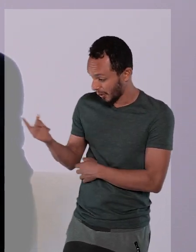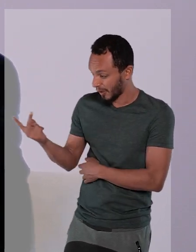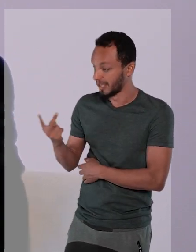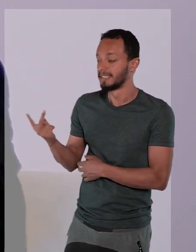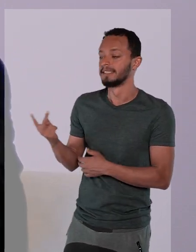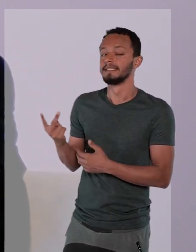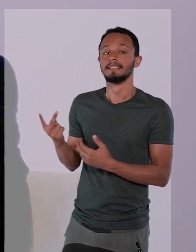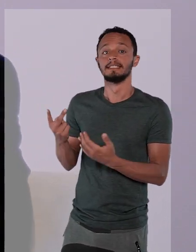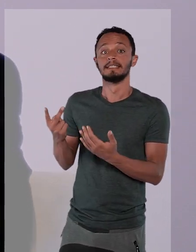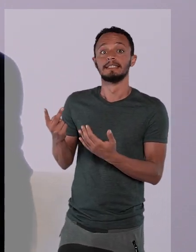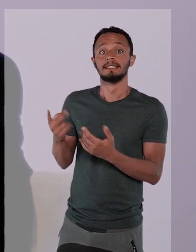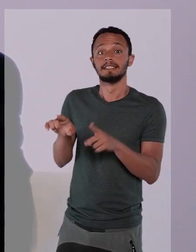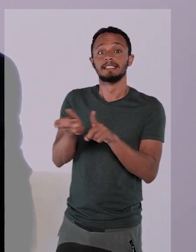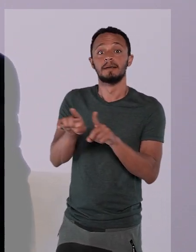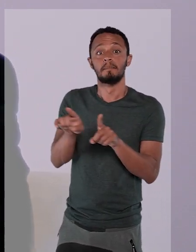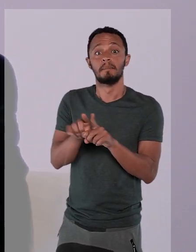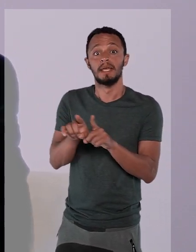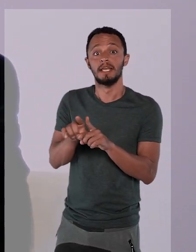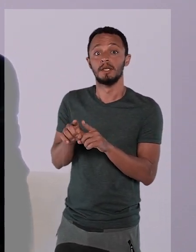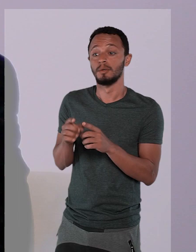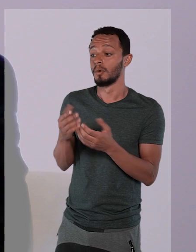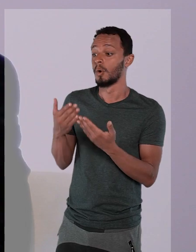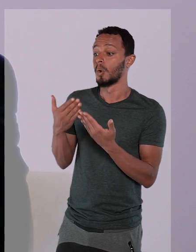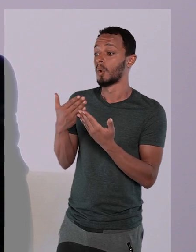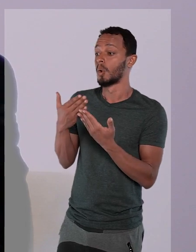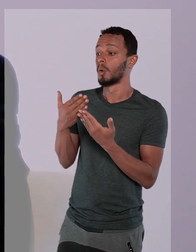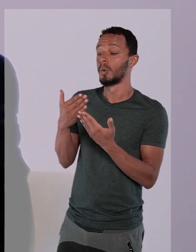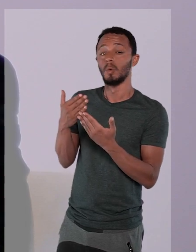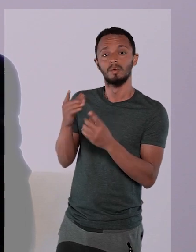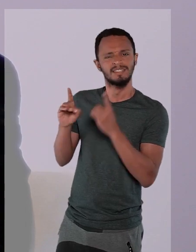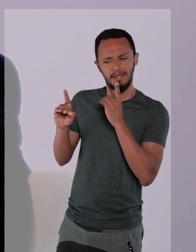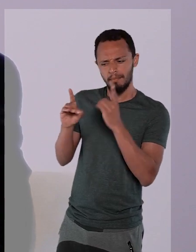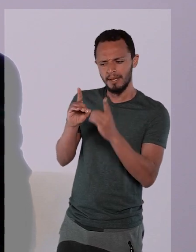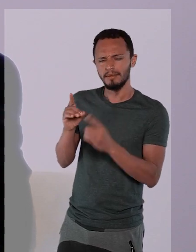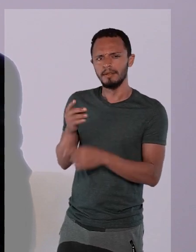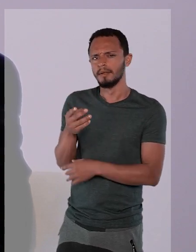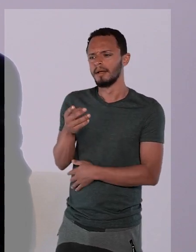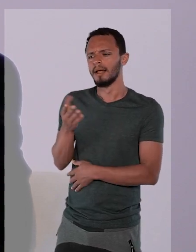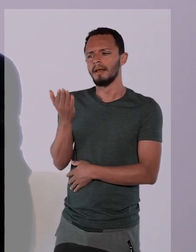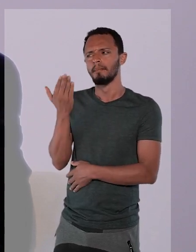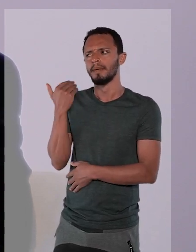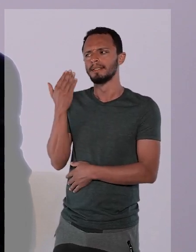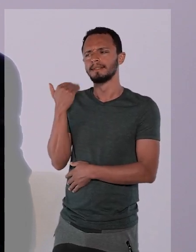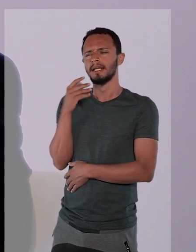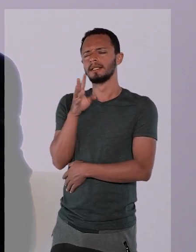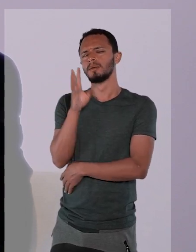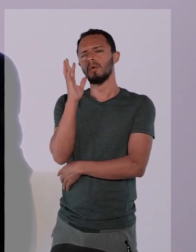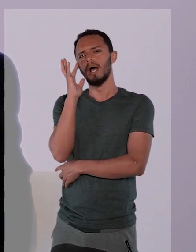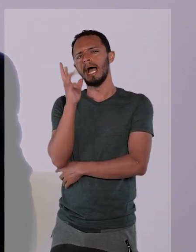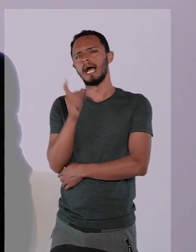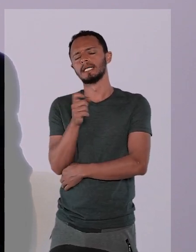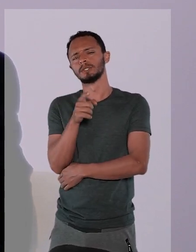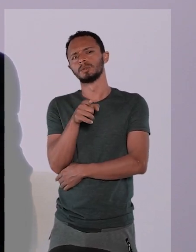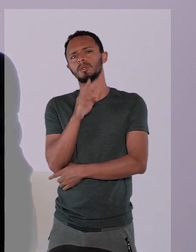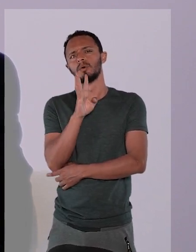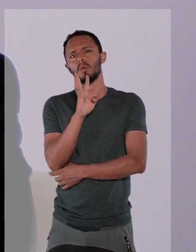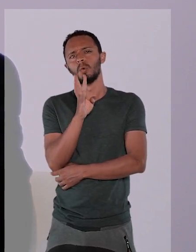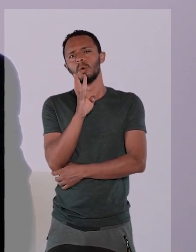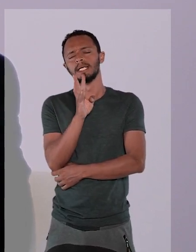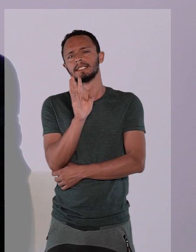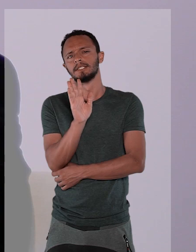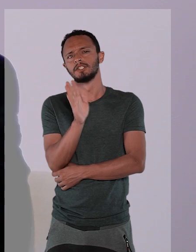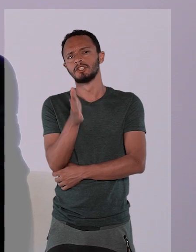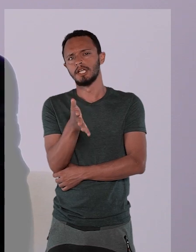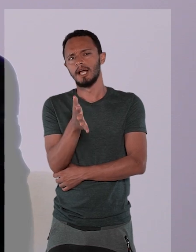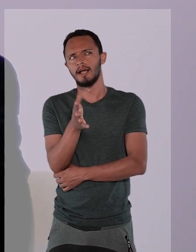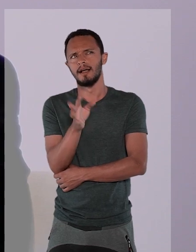debate, mas nós não... Eu acho que nós já nos conhecíamos, né? Não, foi uma vez no